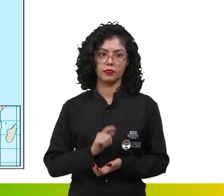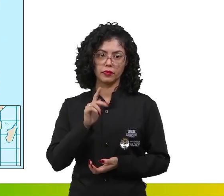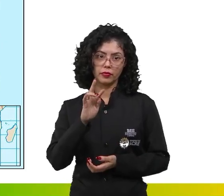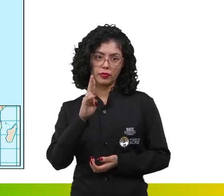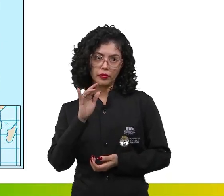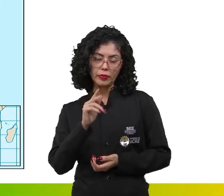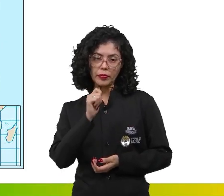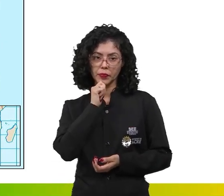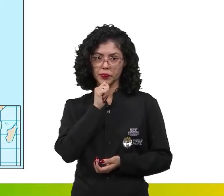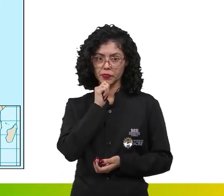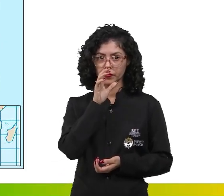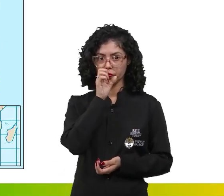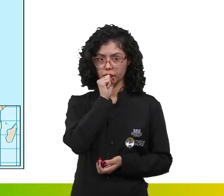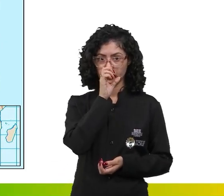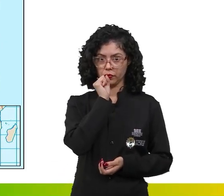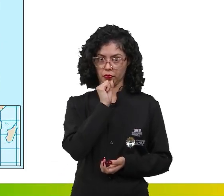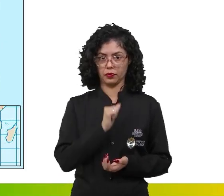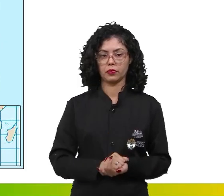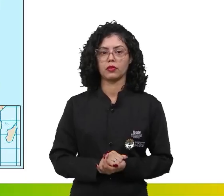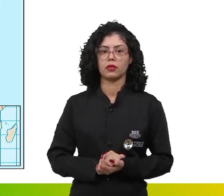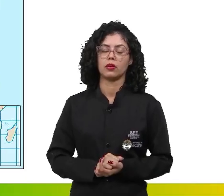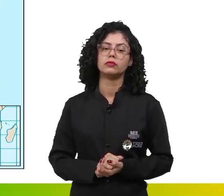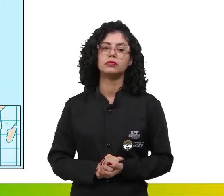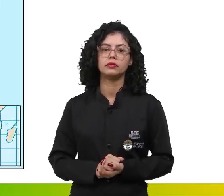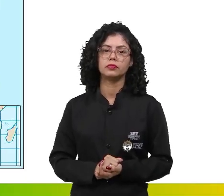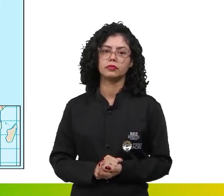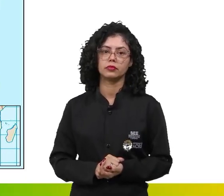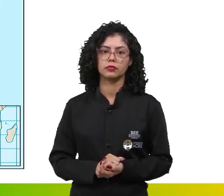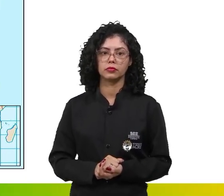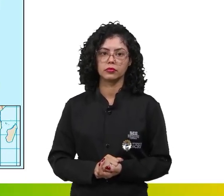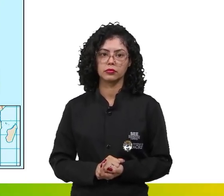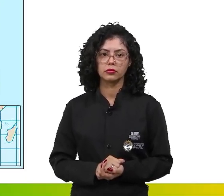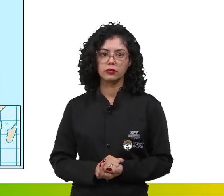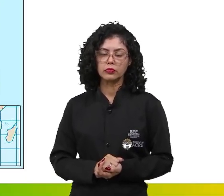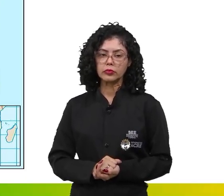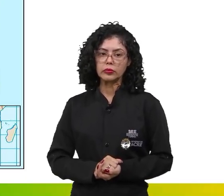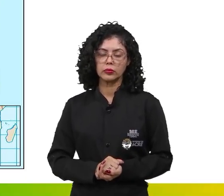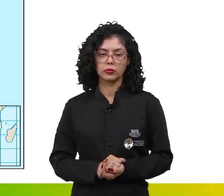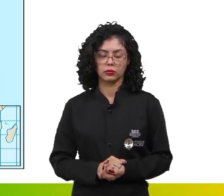Gazankulu, aqui perto de Lesoto, essa cor alaranjada.